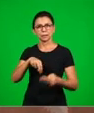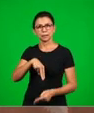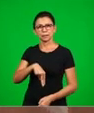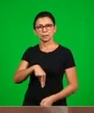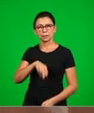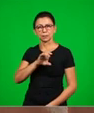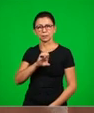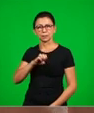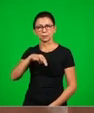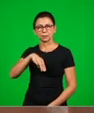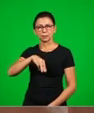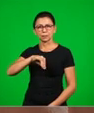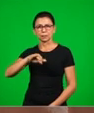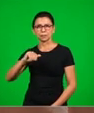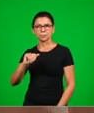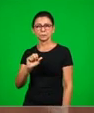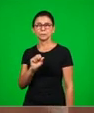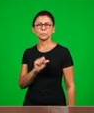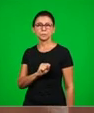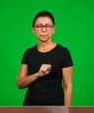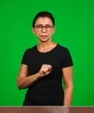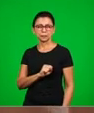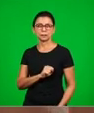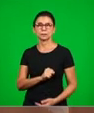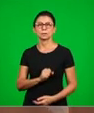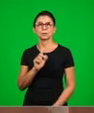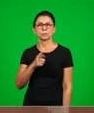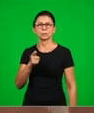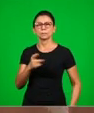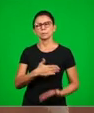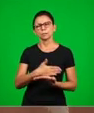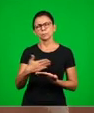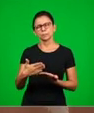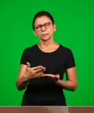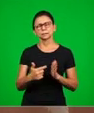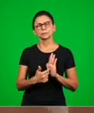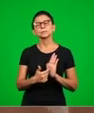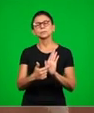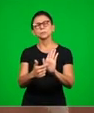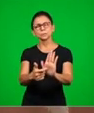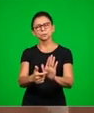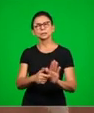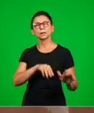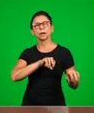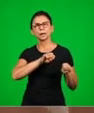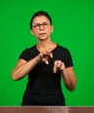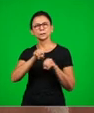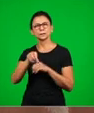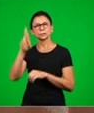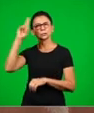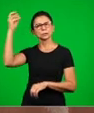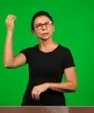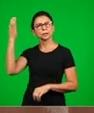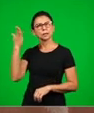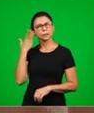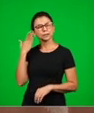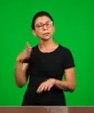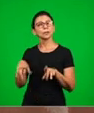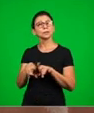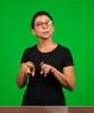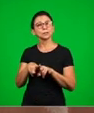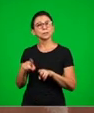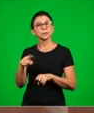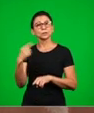manhã aquilo que será transmitido à igreja a respeito daquilo que o Senhor tem nos dado, e também a contribuição dos irmãos tem sido